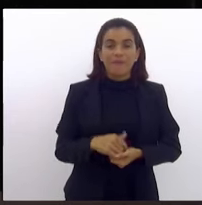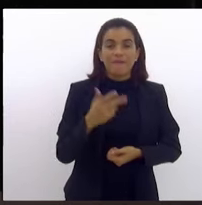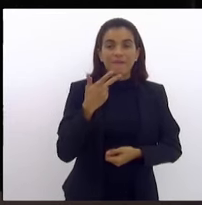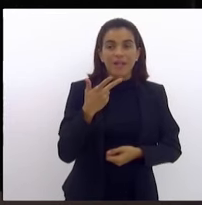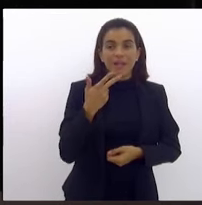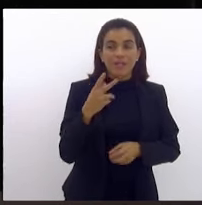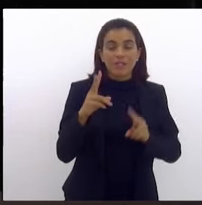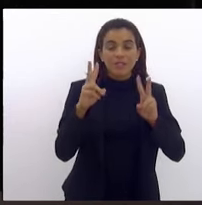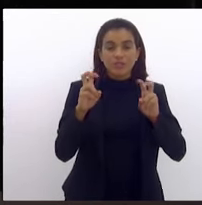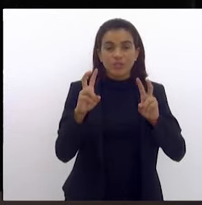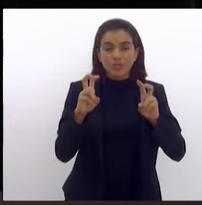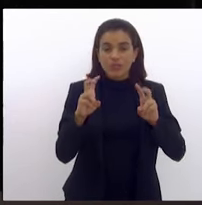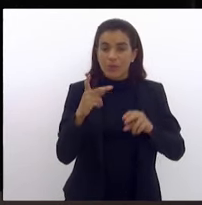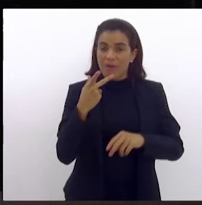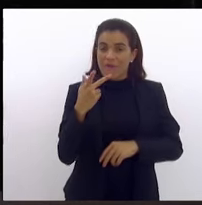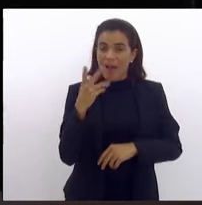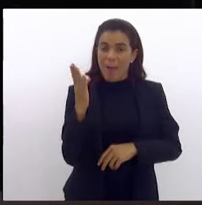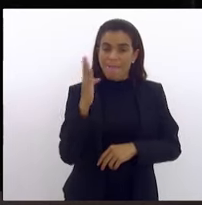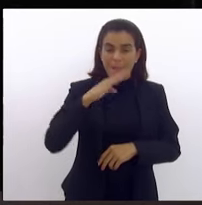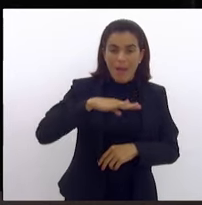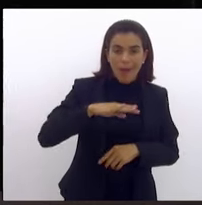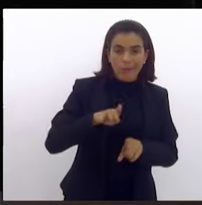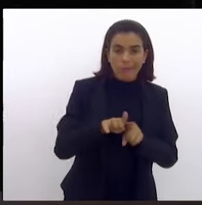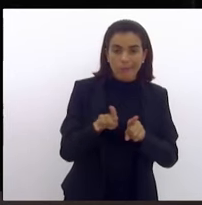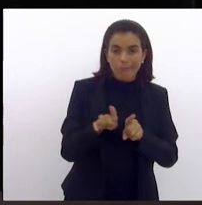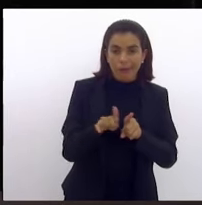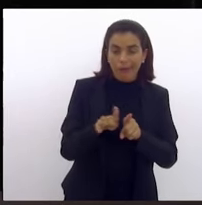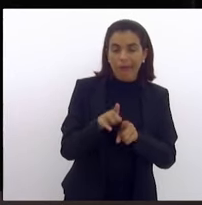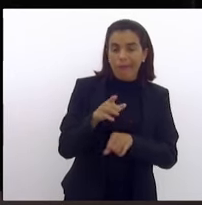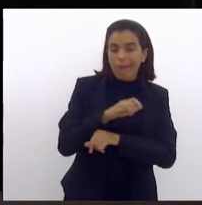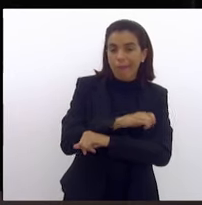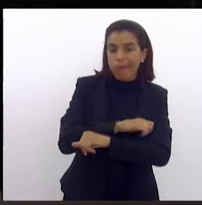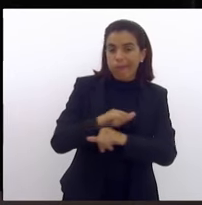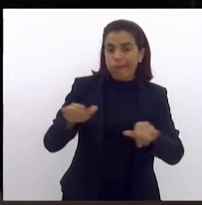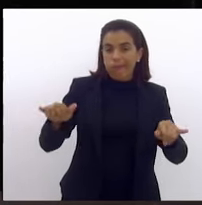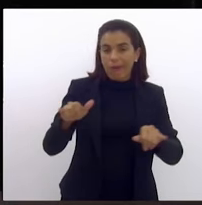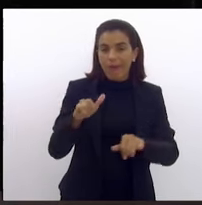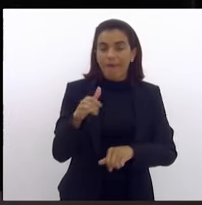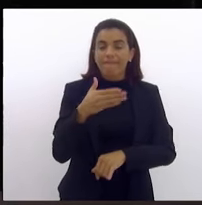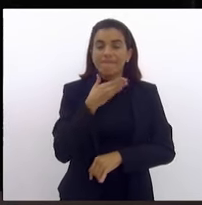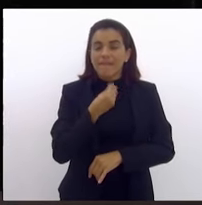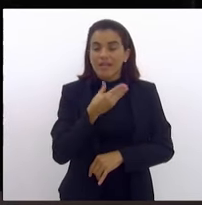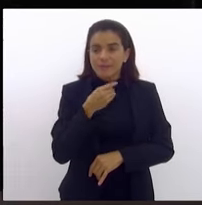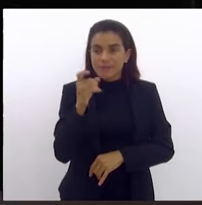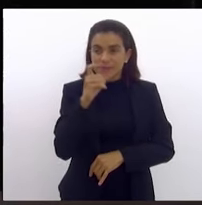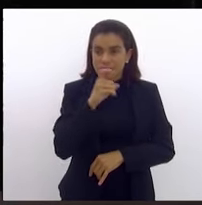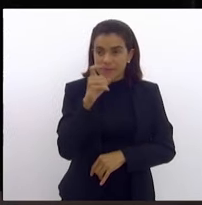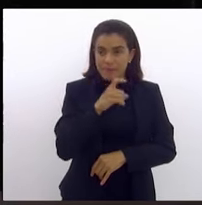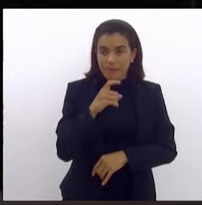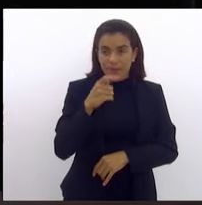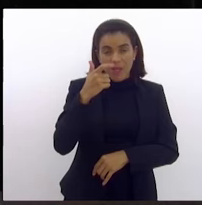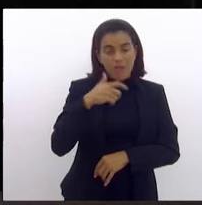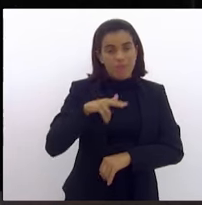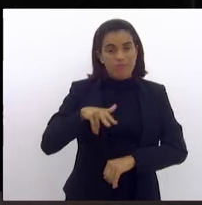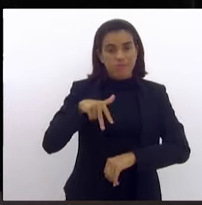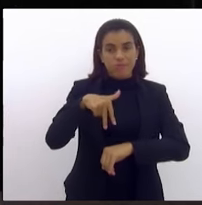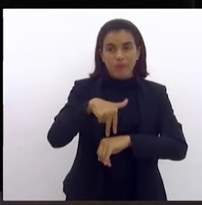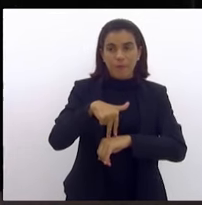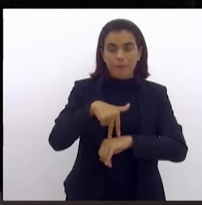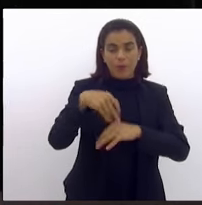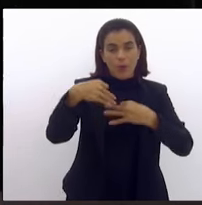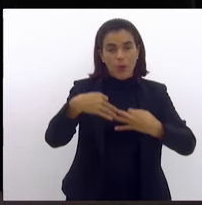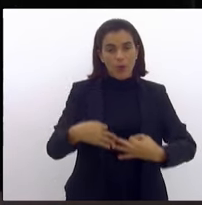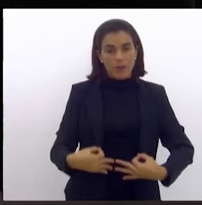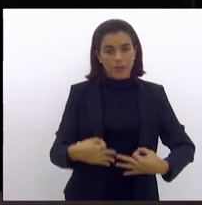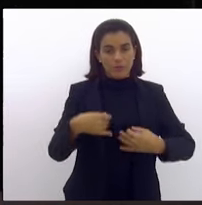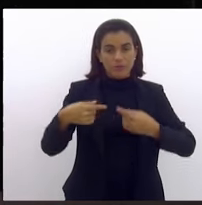em calúnia e fake news, subo aqui hoje em nome do honesto debate